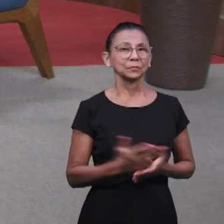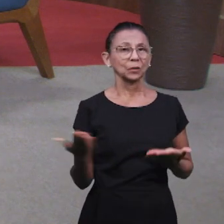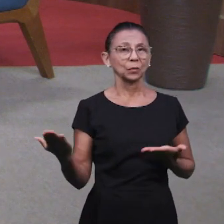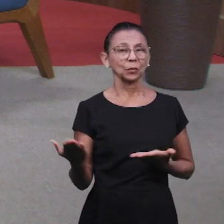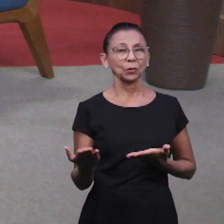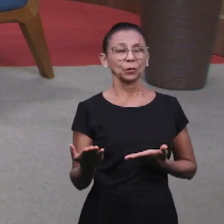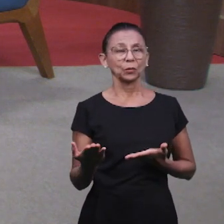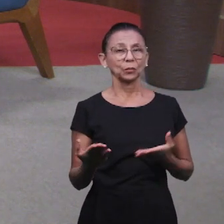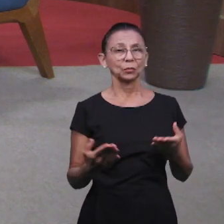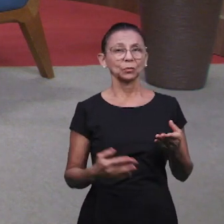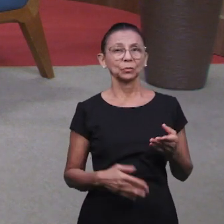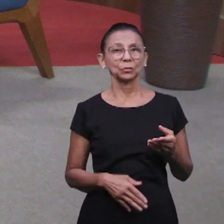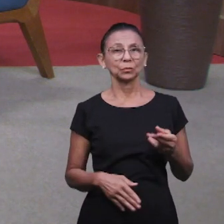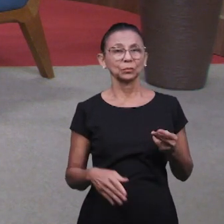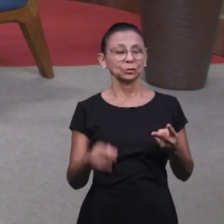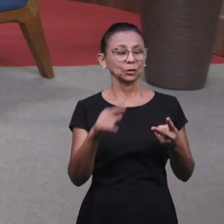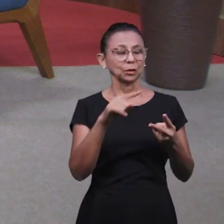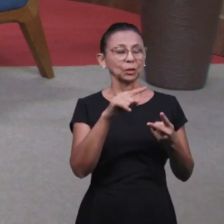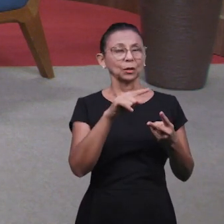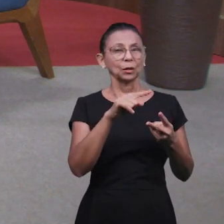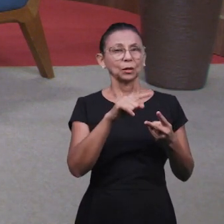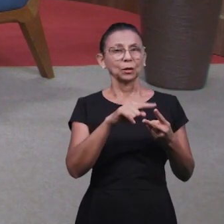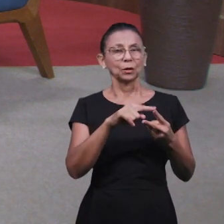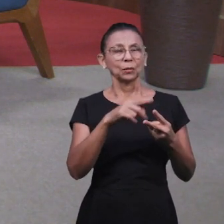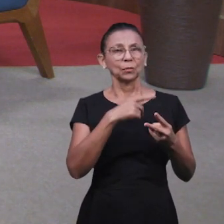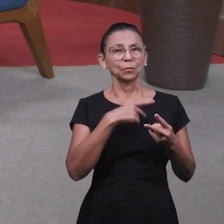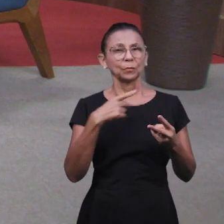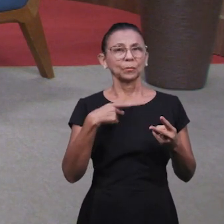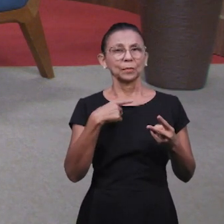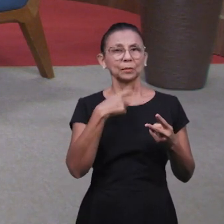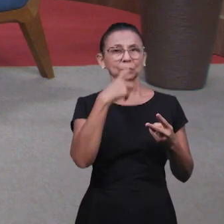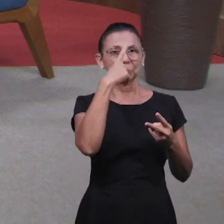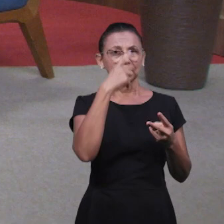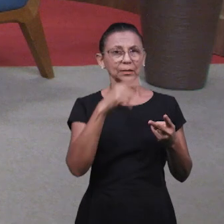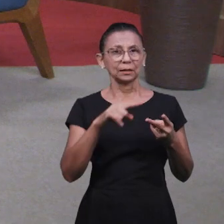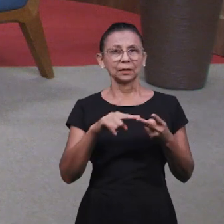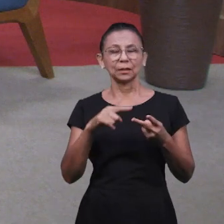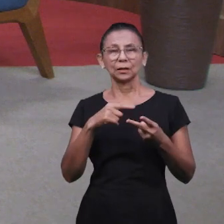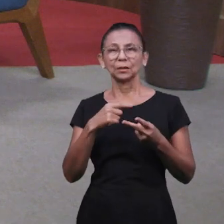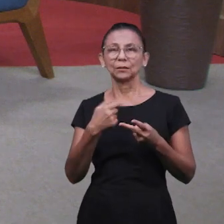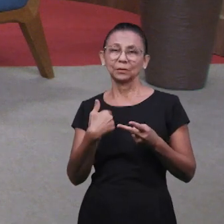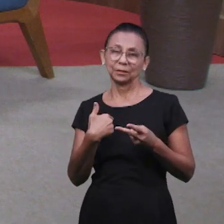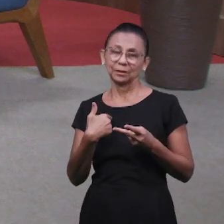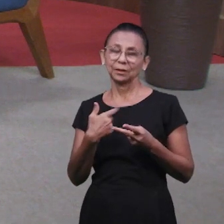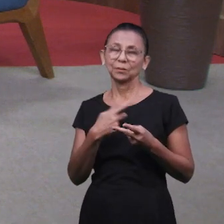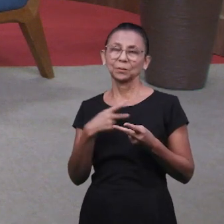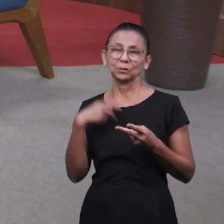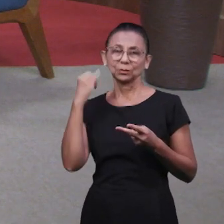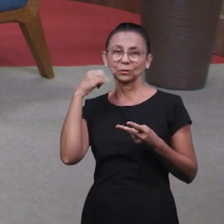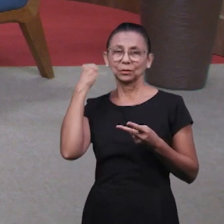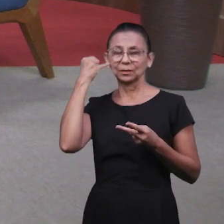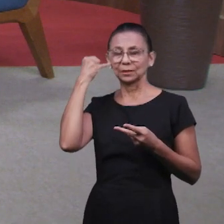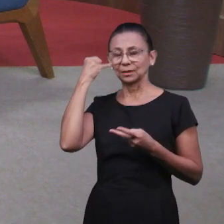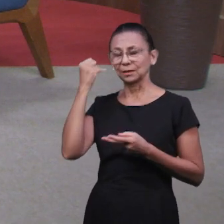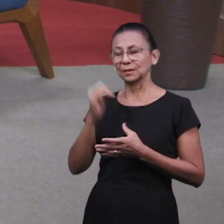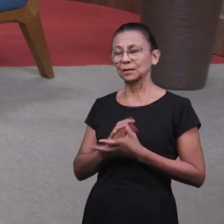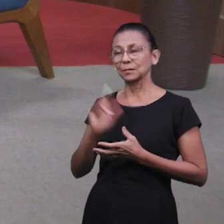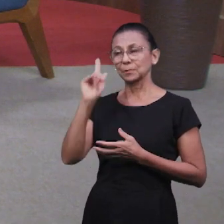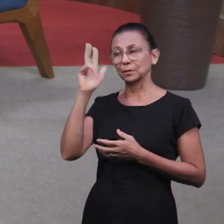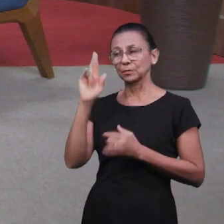eu, pastor Daniel Moreira, estamos aqui para esse quadro, não é? O pastor Sérgio não pôde estar presente. Daniel, a paz do Senhor. Pai do